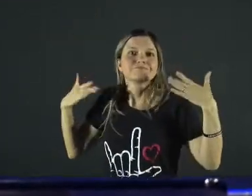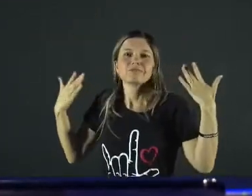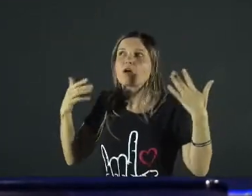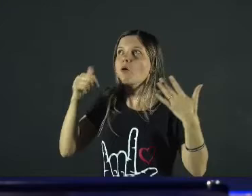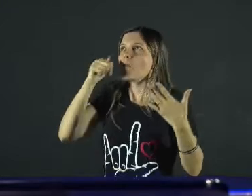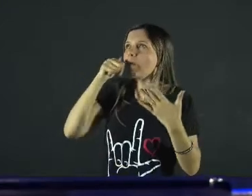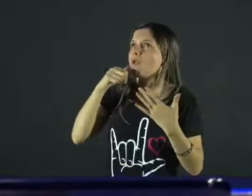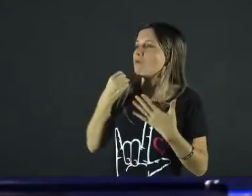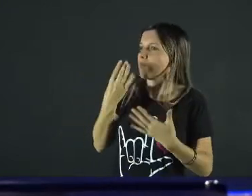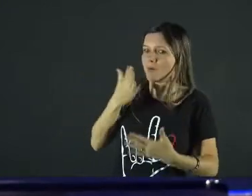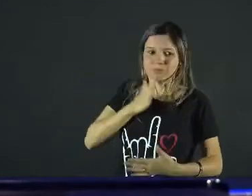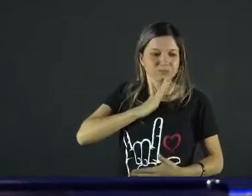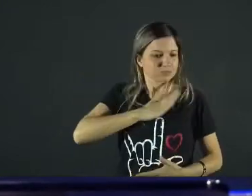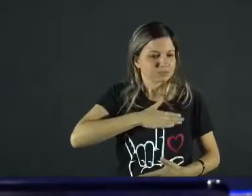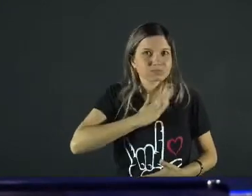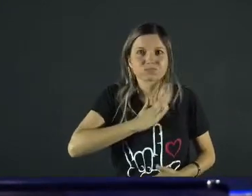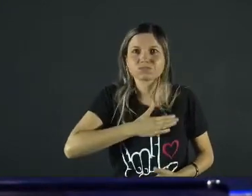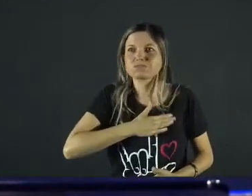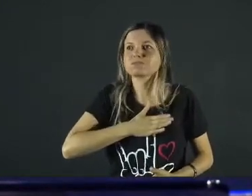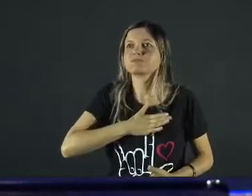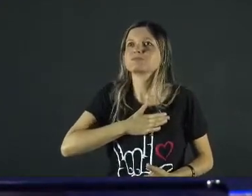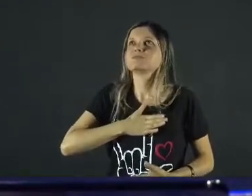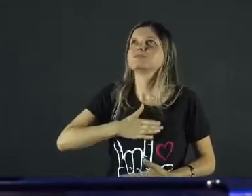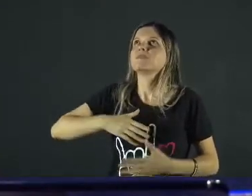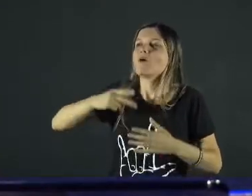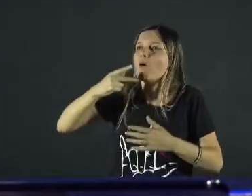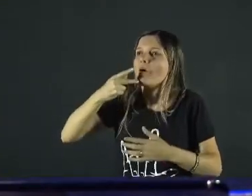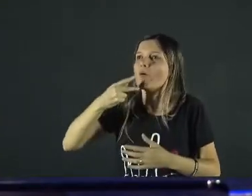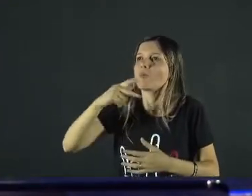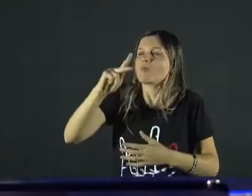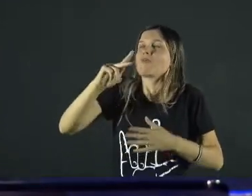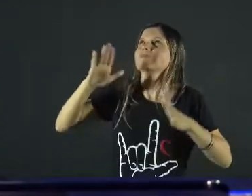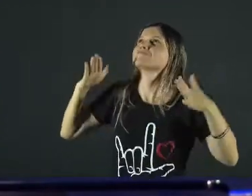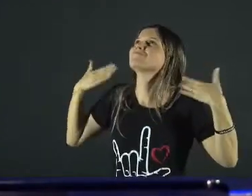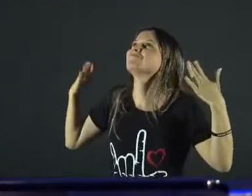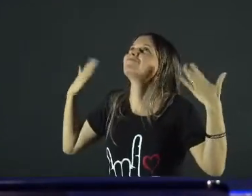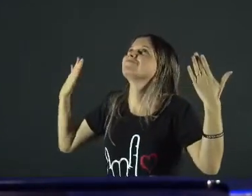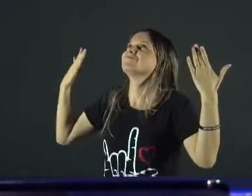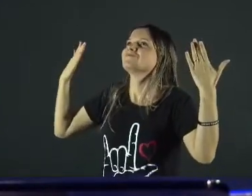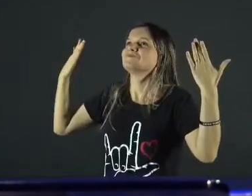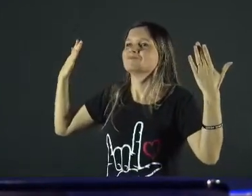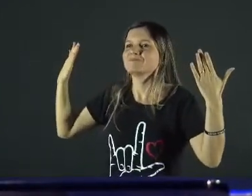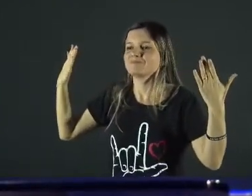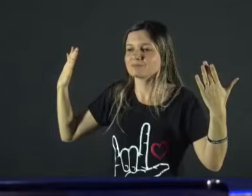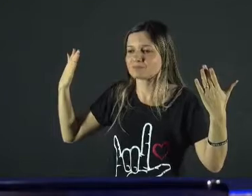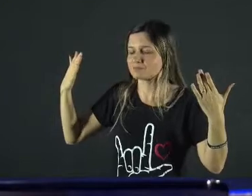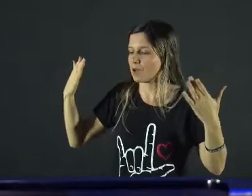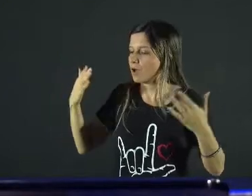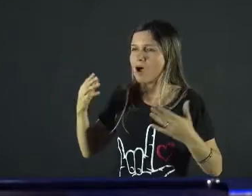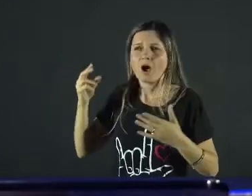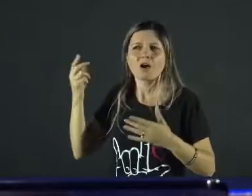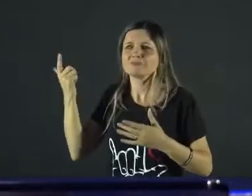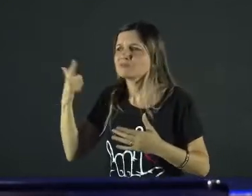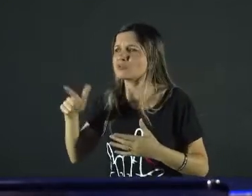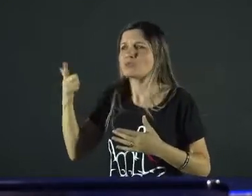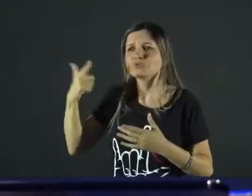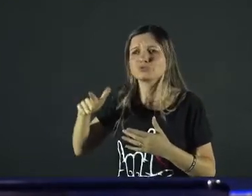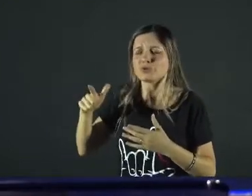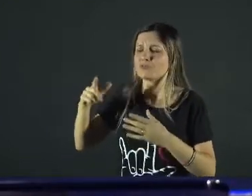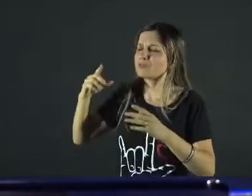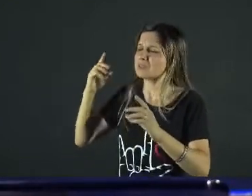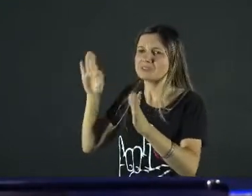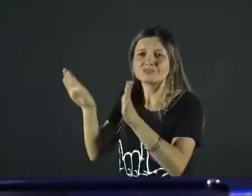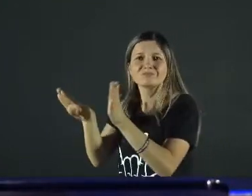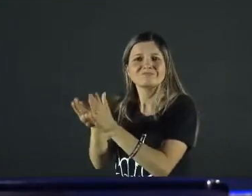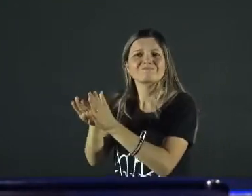mulher fez. E o profeta se alegrou também. E uma vez, outra vez que ele estava passando ali em